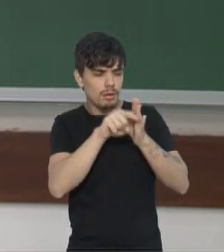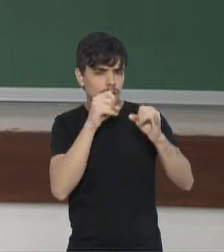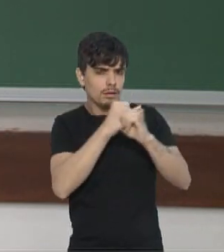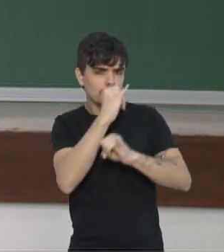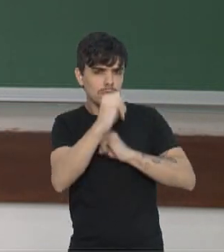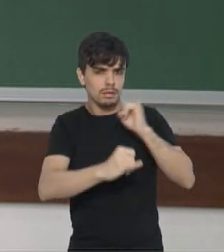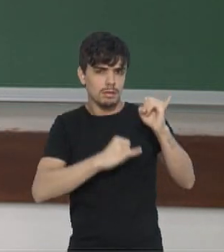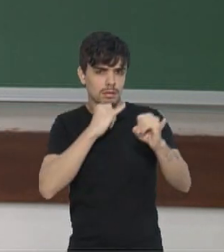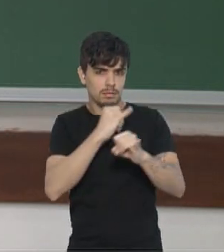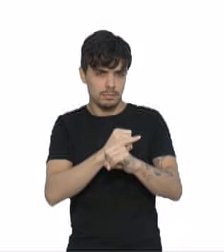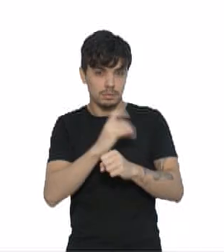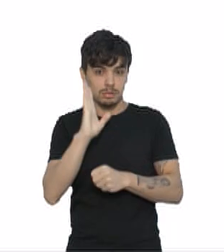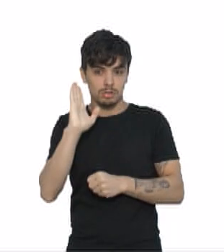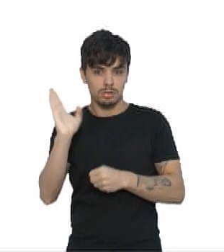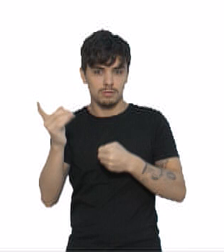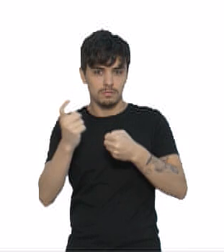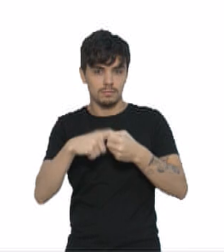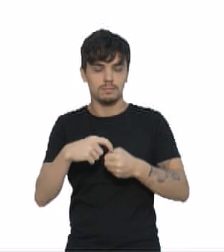internet também.